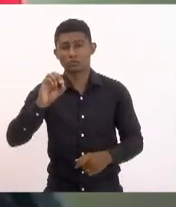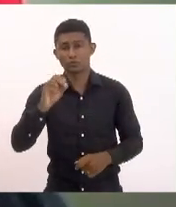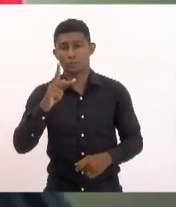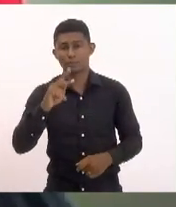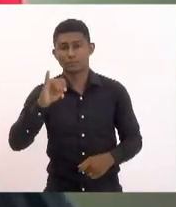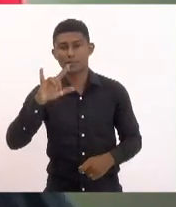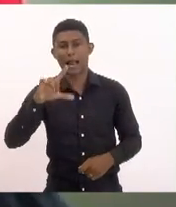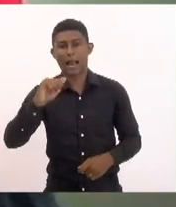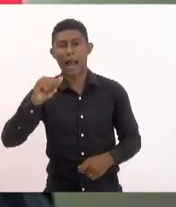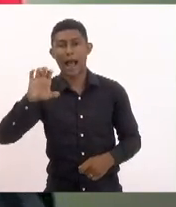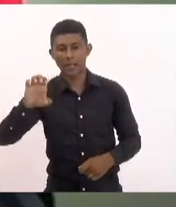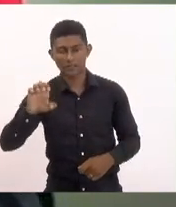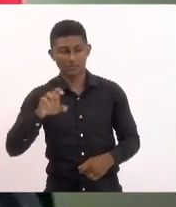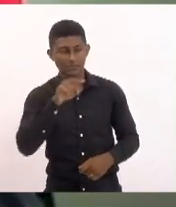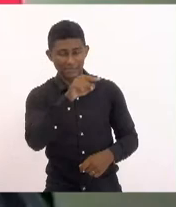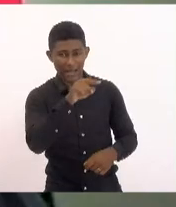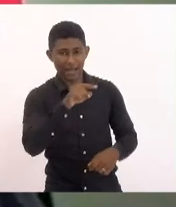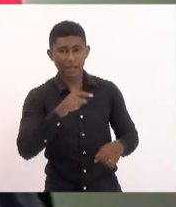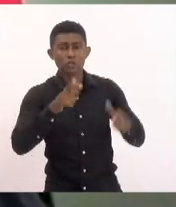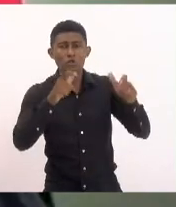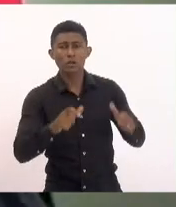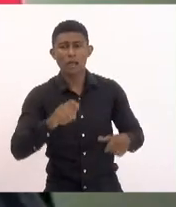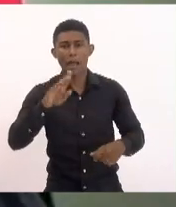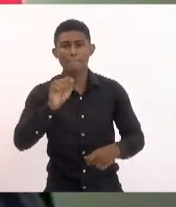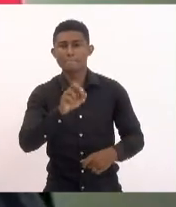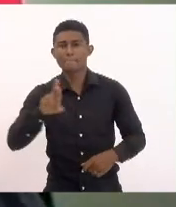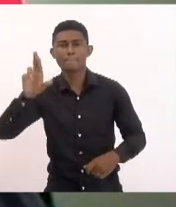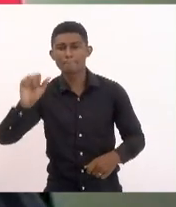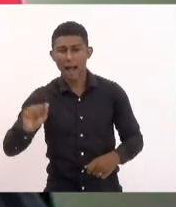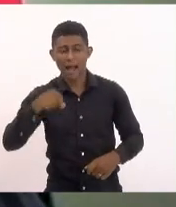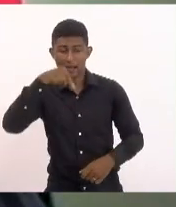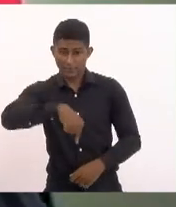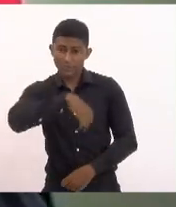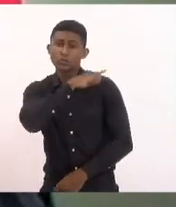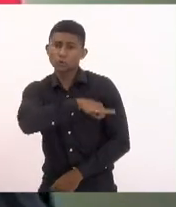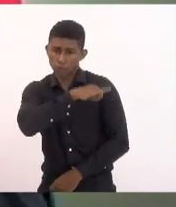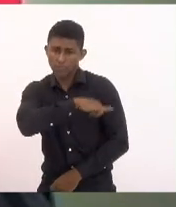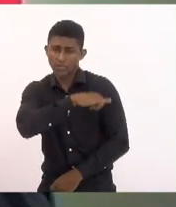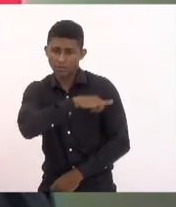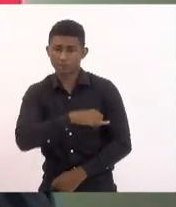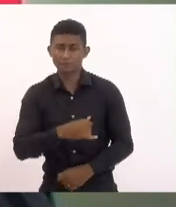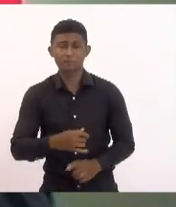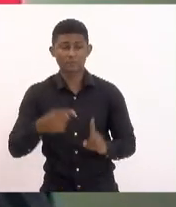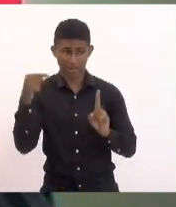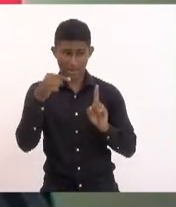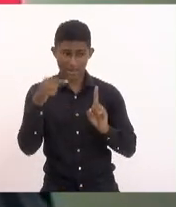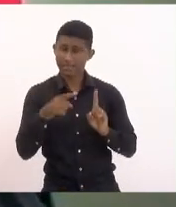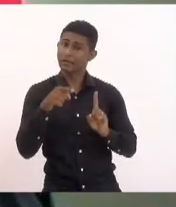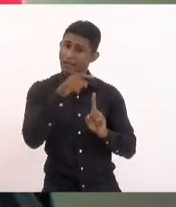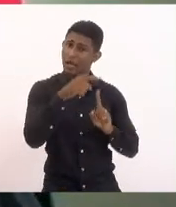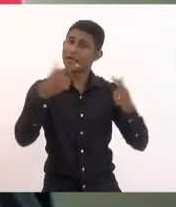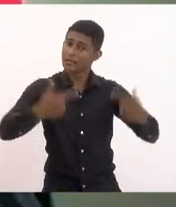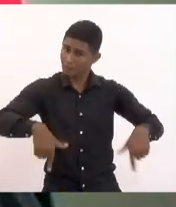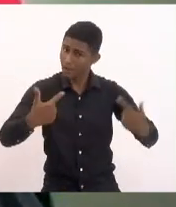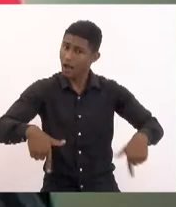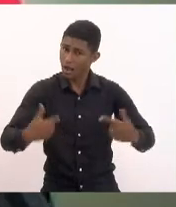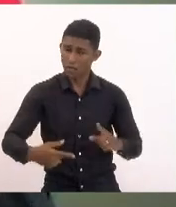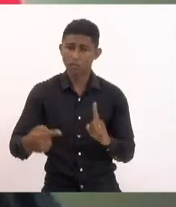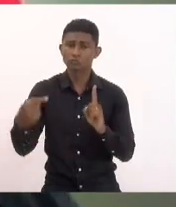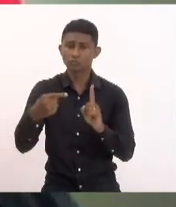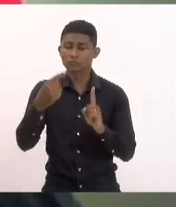zona economicamente com destaque na cidade do Rio de Janeiro. Ele trabalhava como atendente